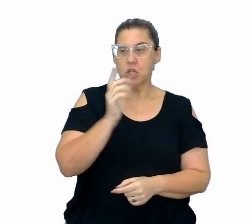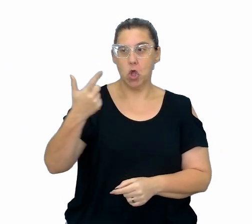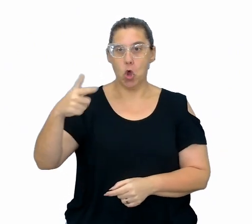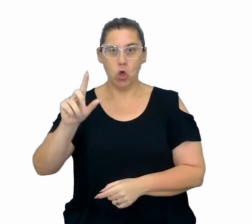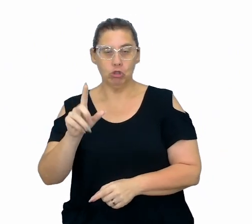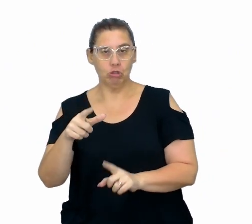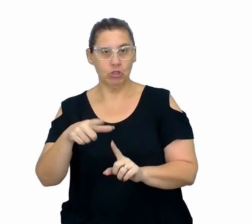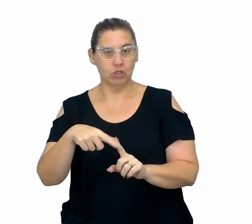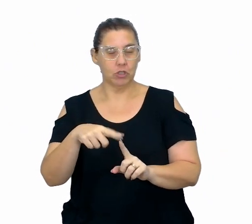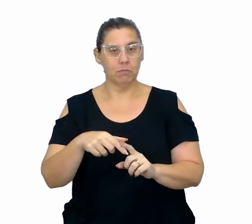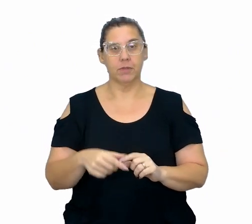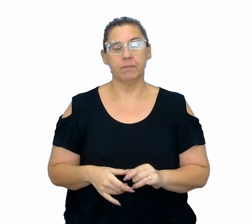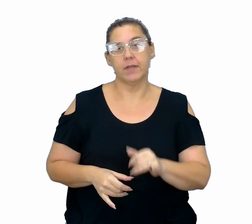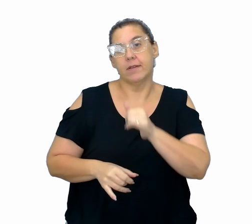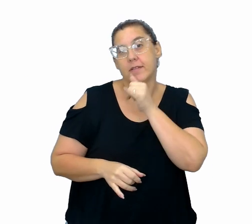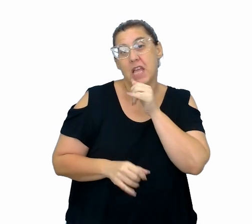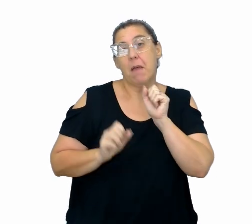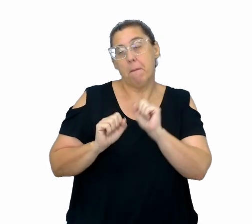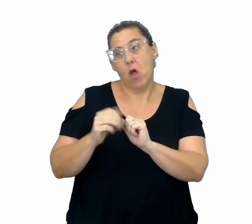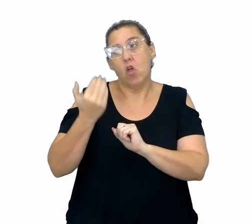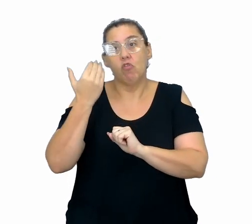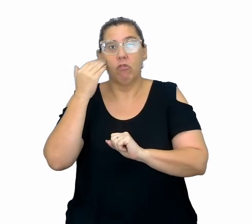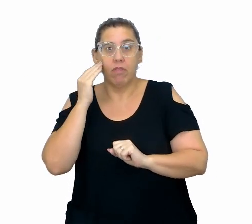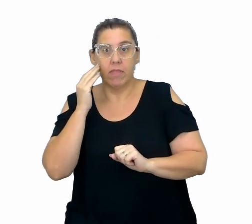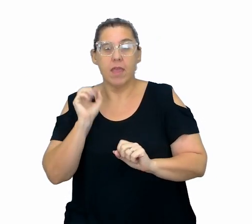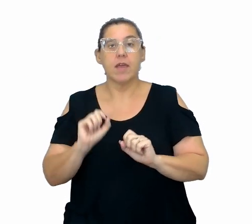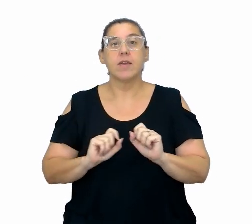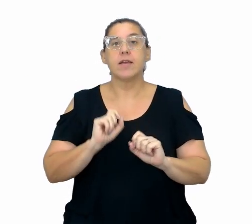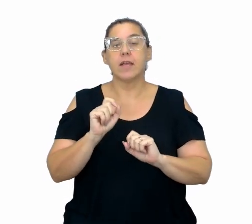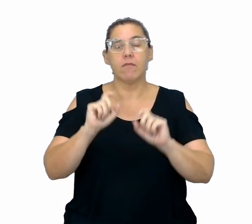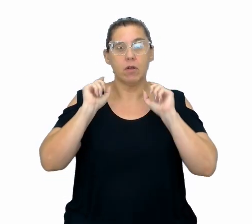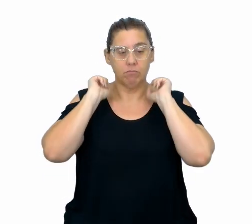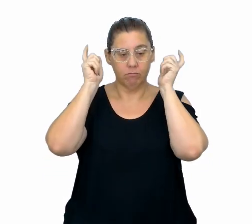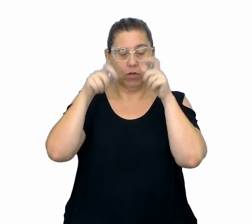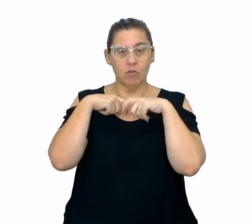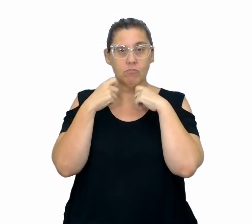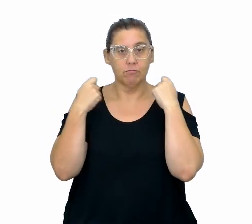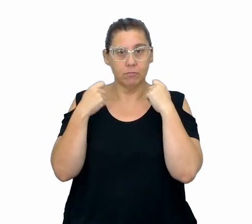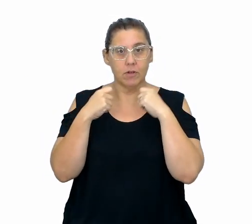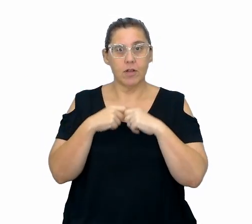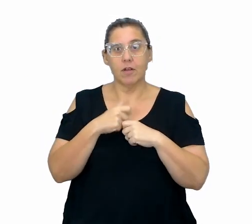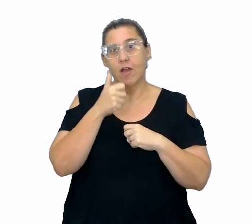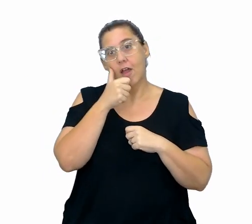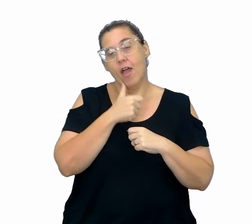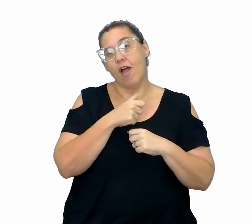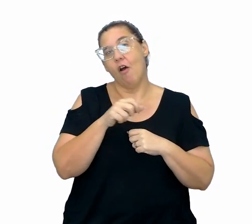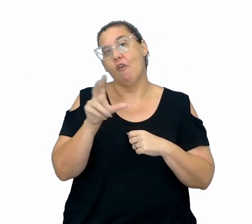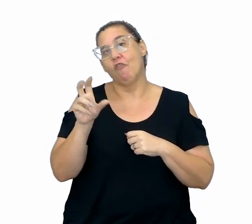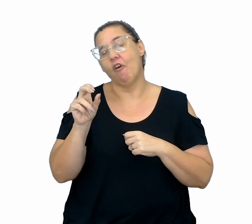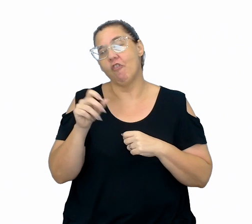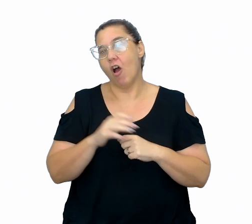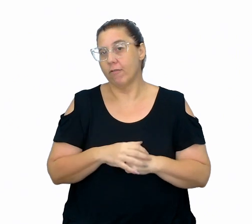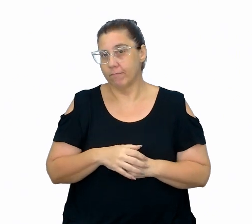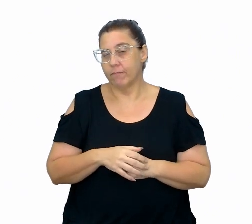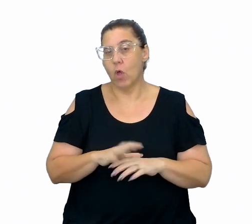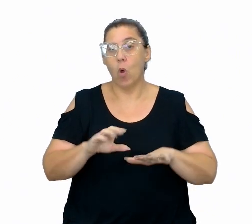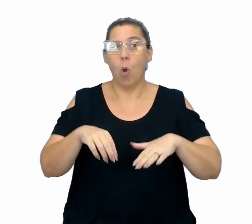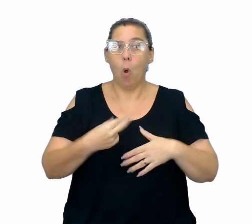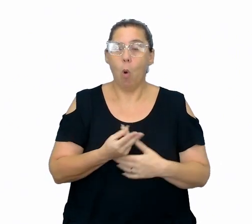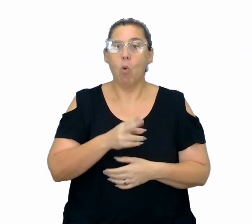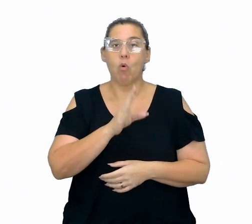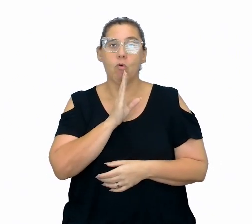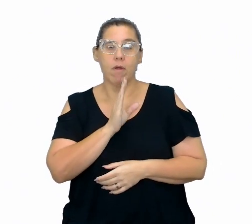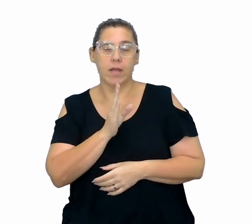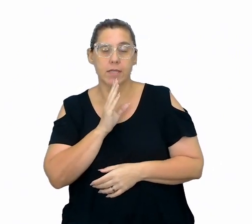versões. Por exemplo, eles podem entender que quem faz o capuz da Chapeuzinho Vermelho é a avó e não a mãe. Ou conhecer uma versão